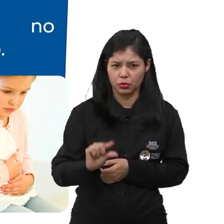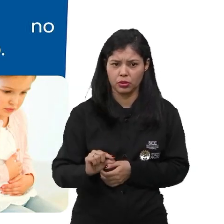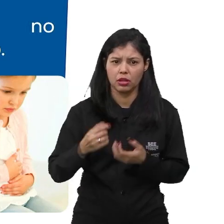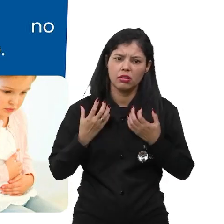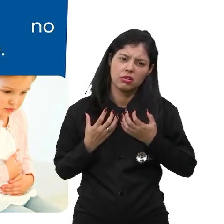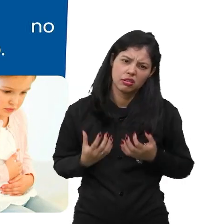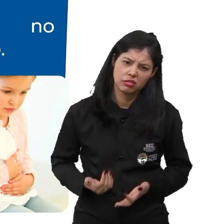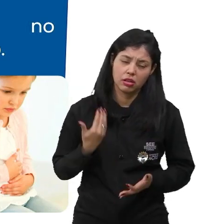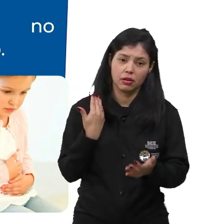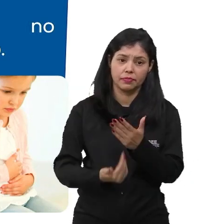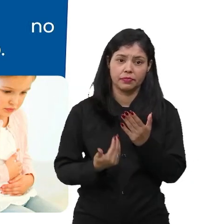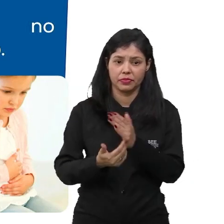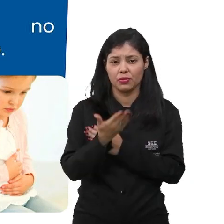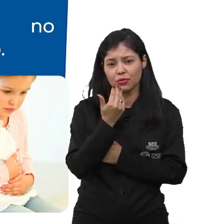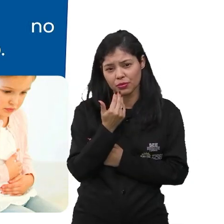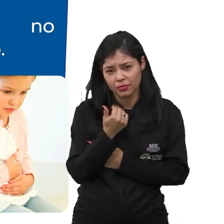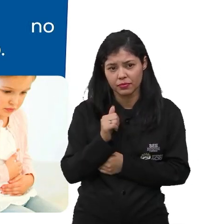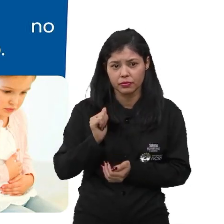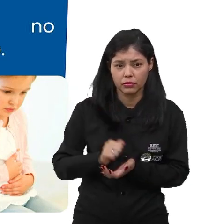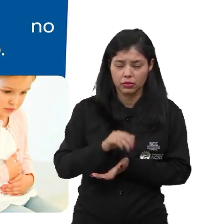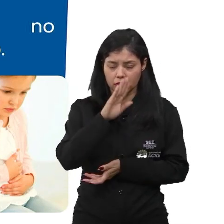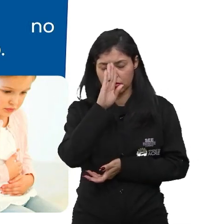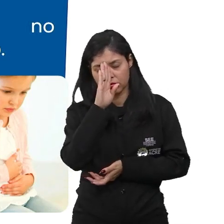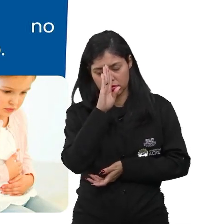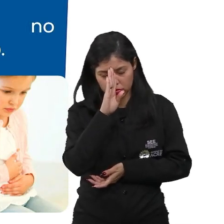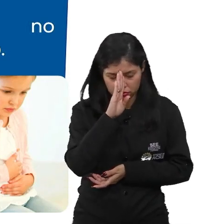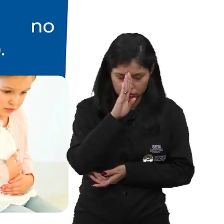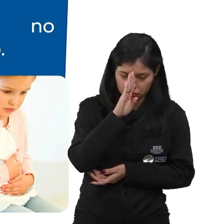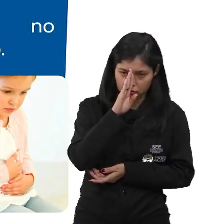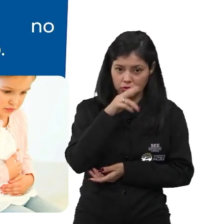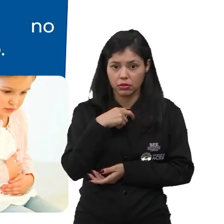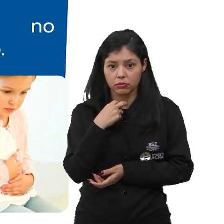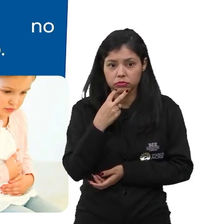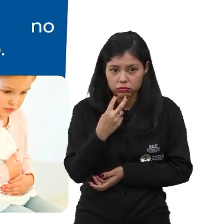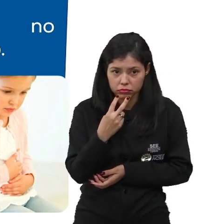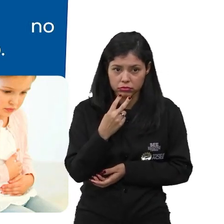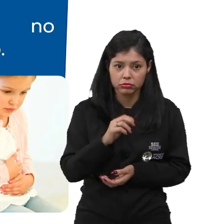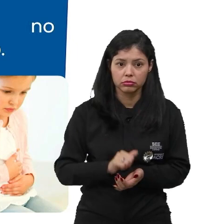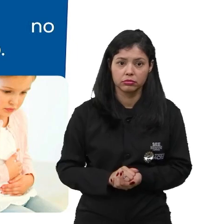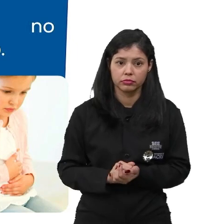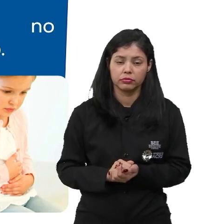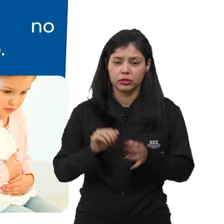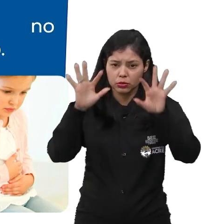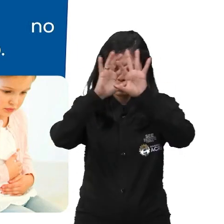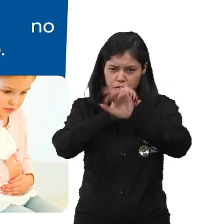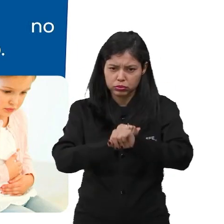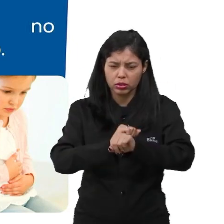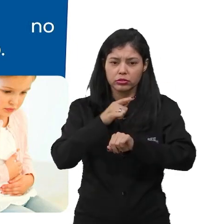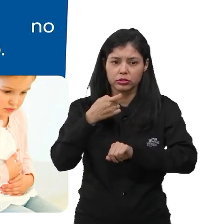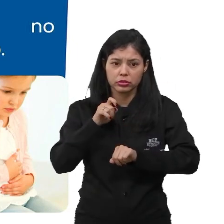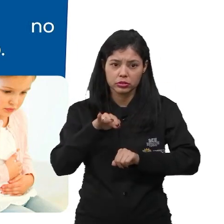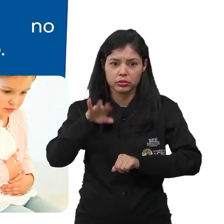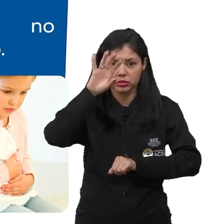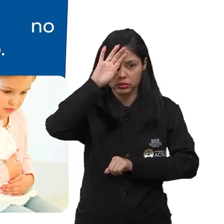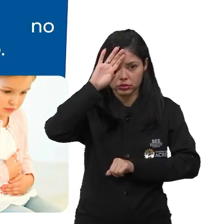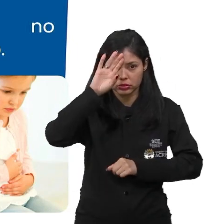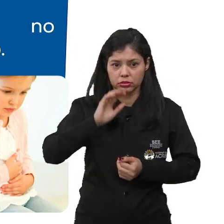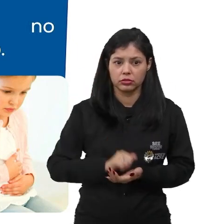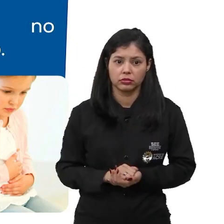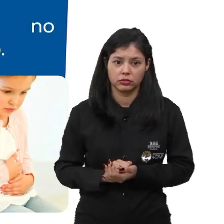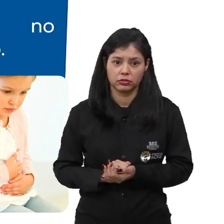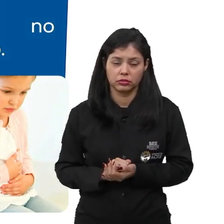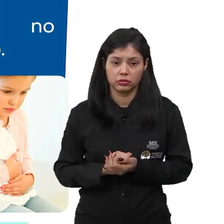baixa, o cansaço, a perca ali do apetite, náusea e vômito, urina escura, febres claras